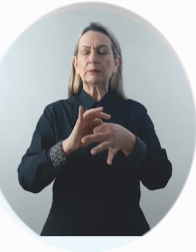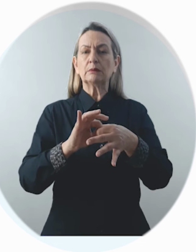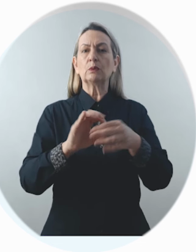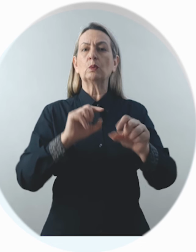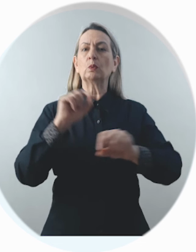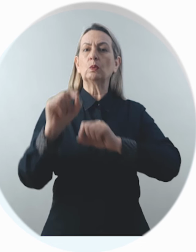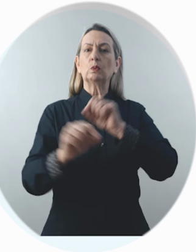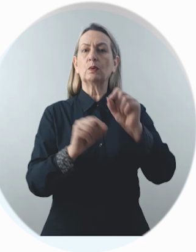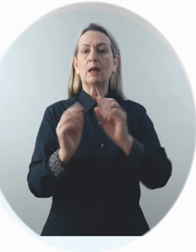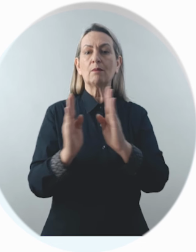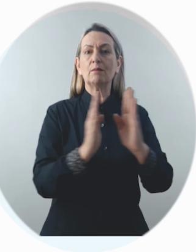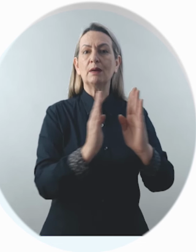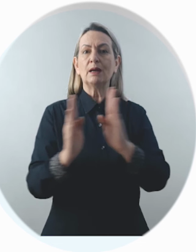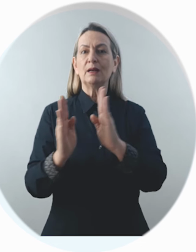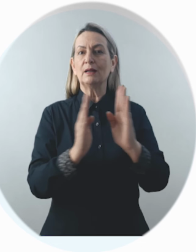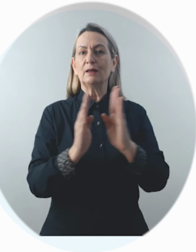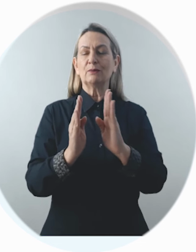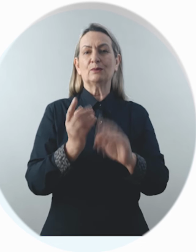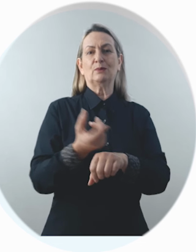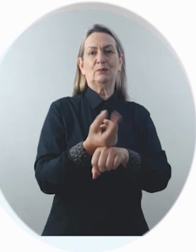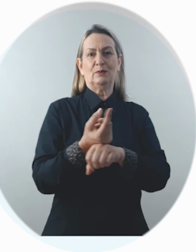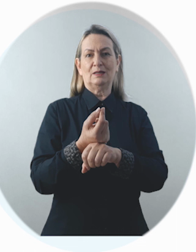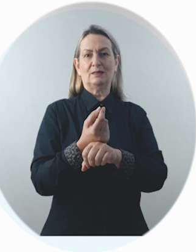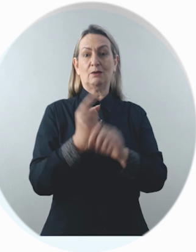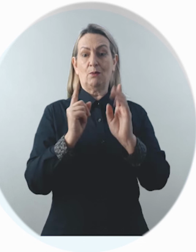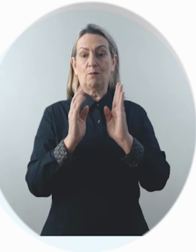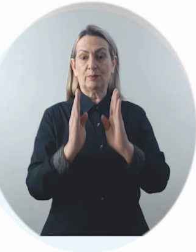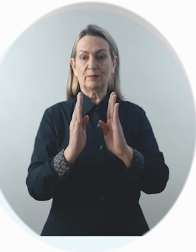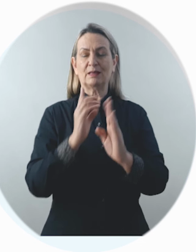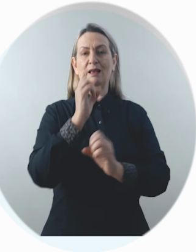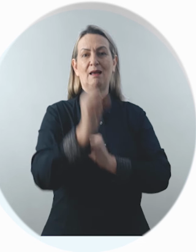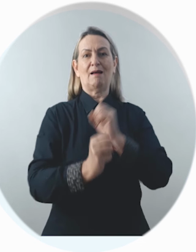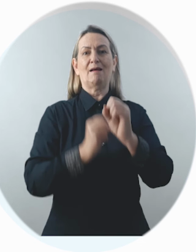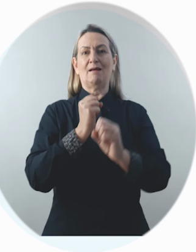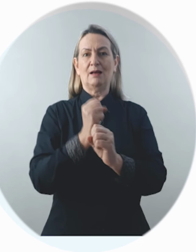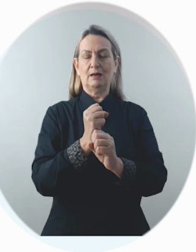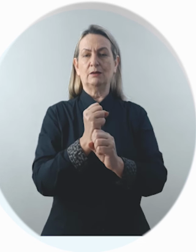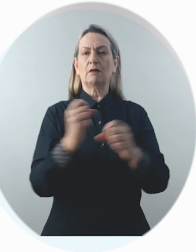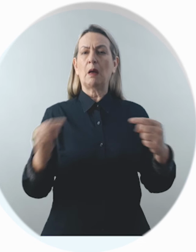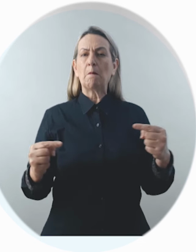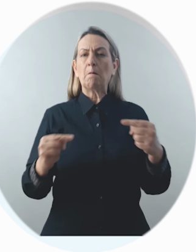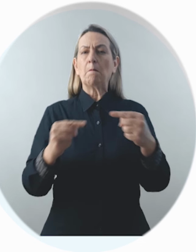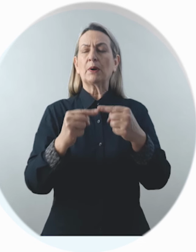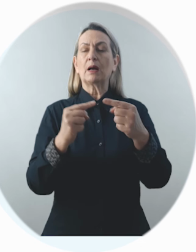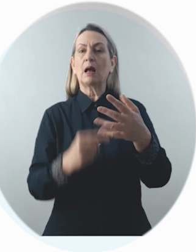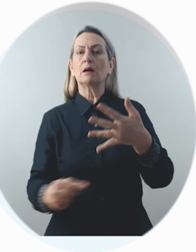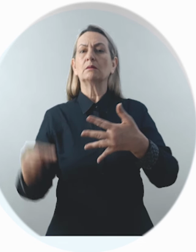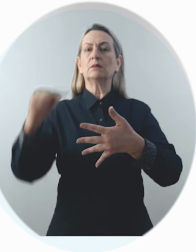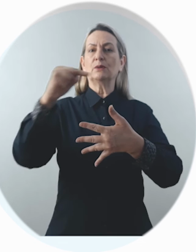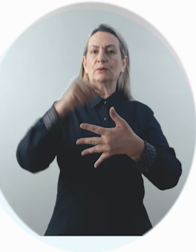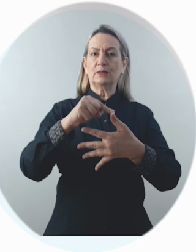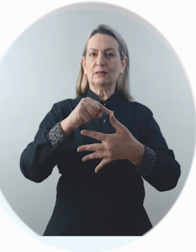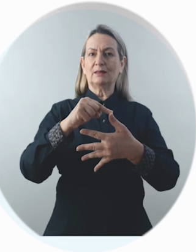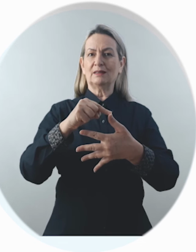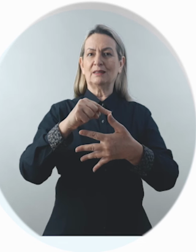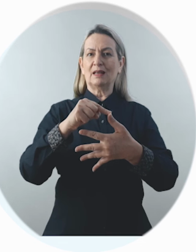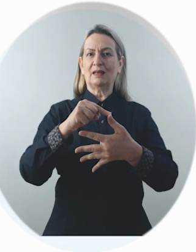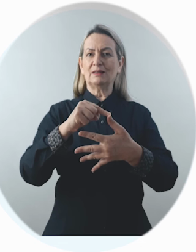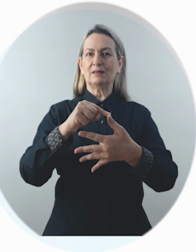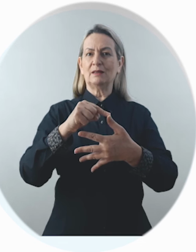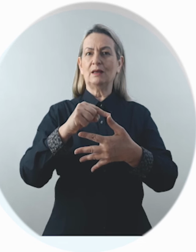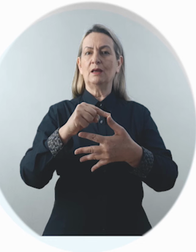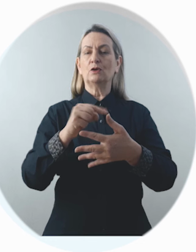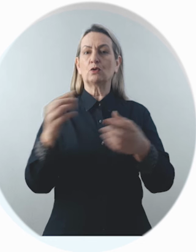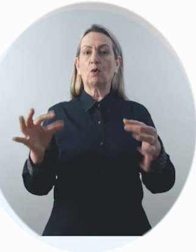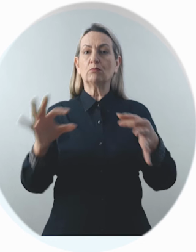vão estar relacionadas com o referido exercício financeiro com né E que vão corresponder às